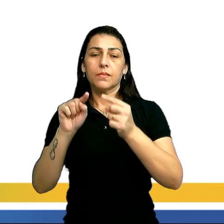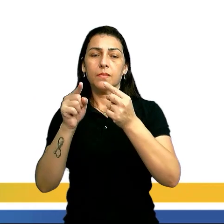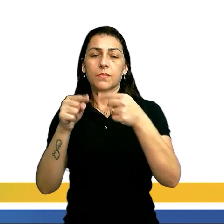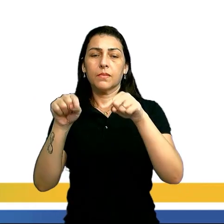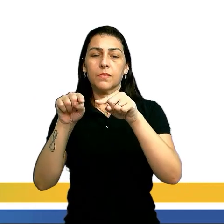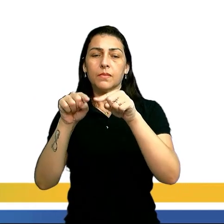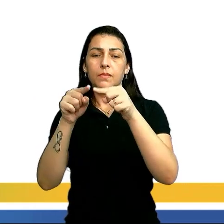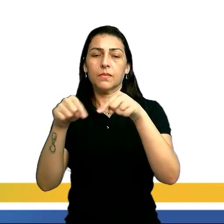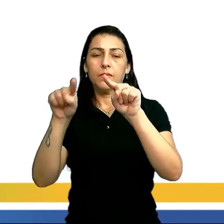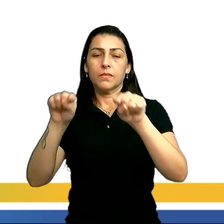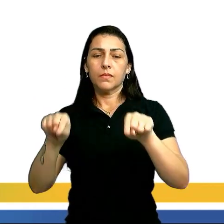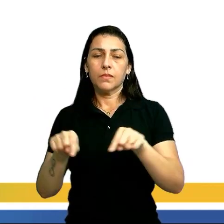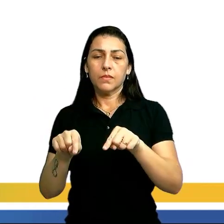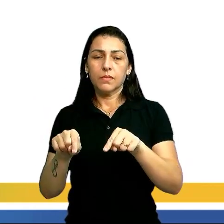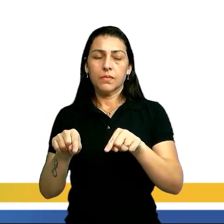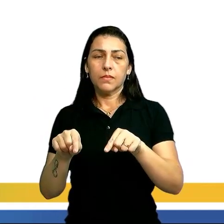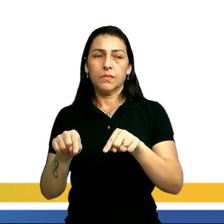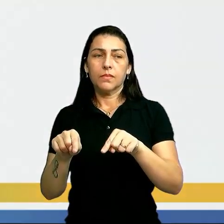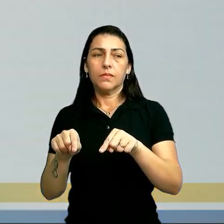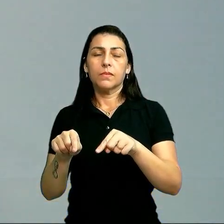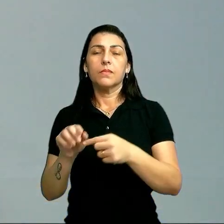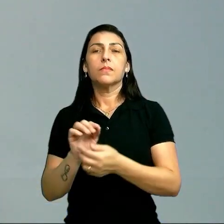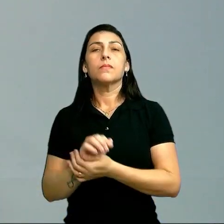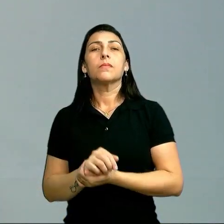olha aí,